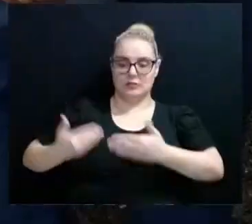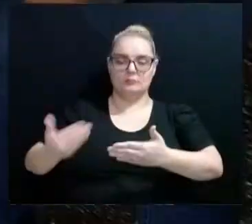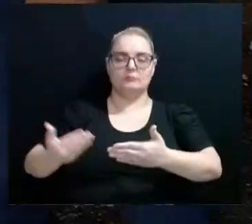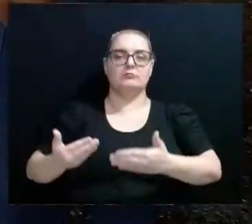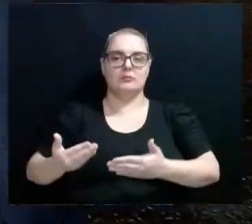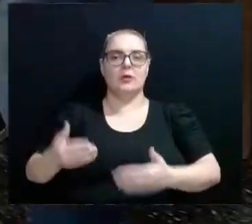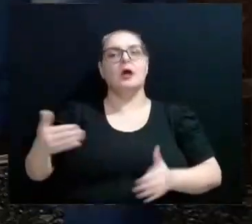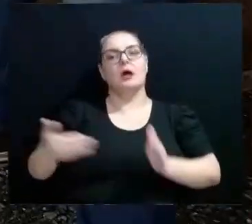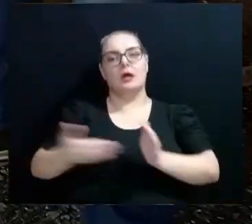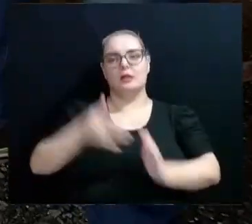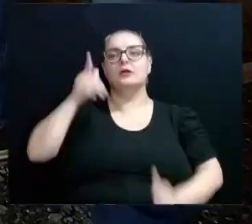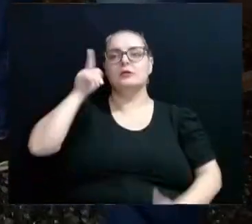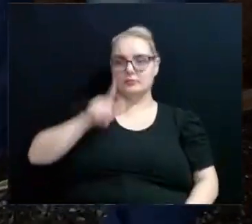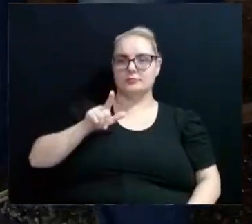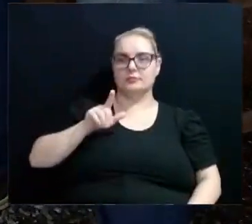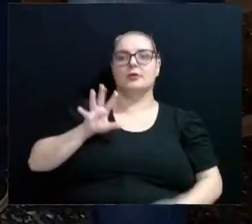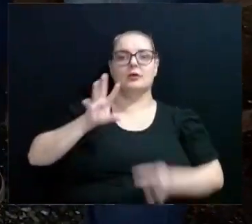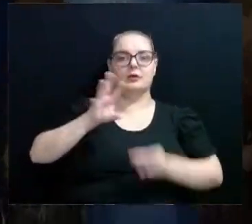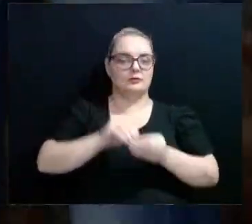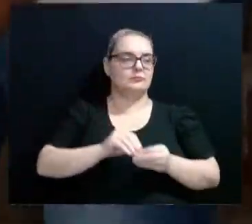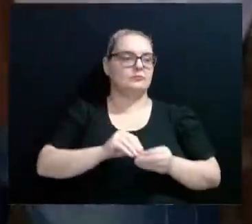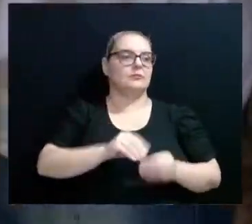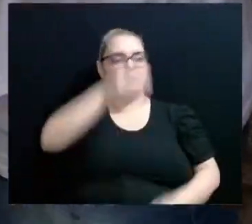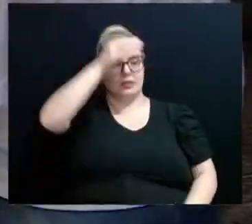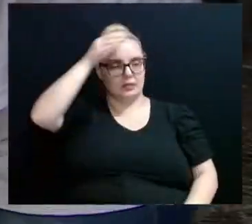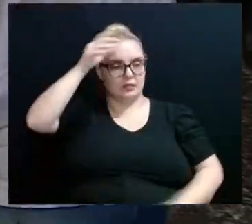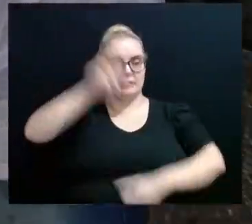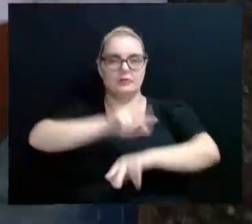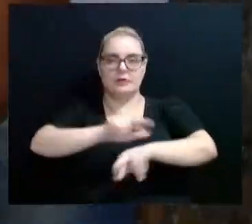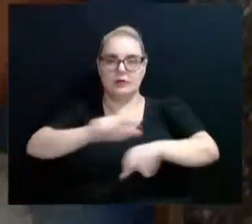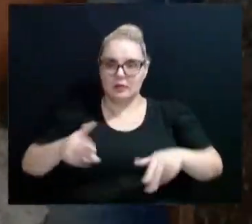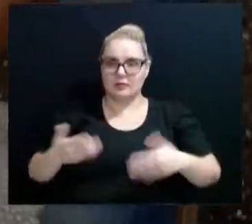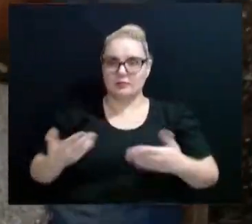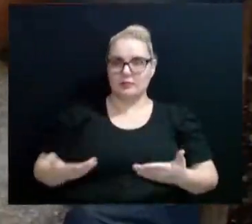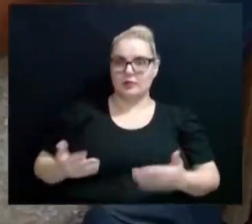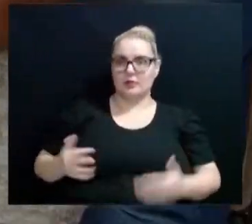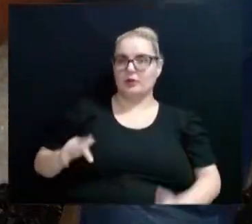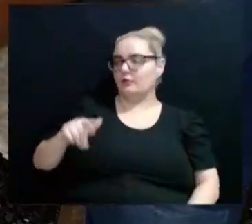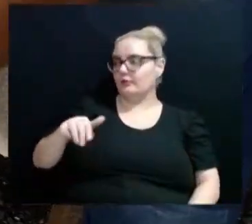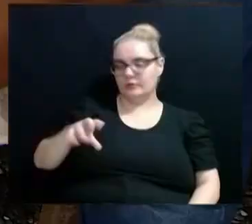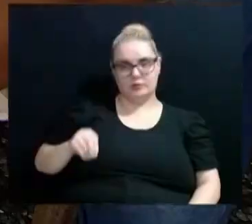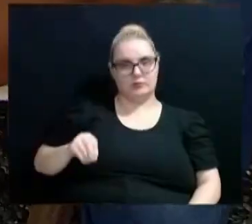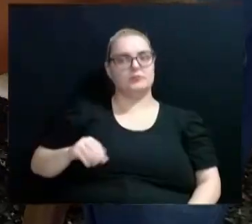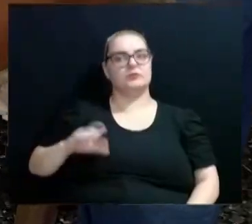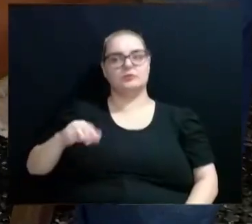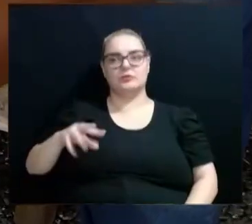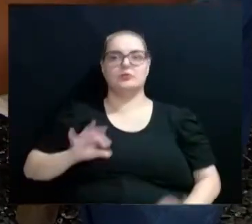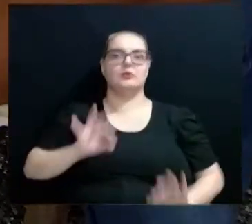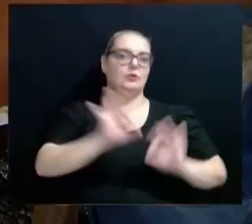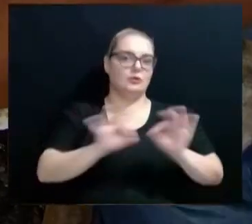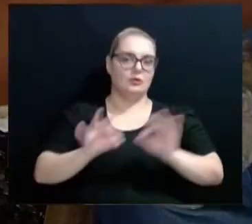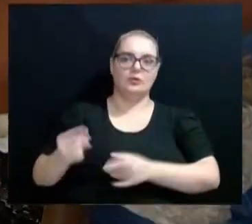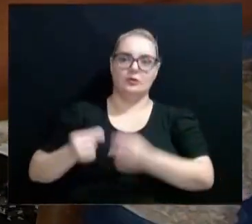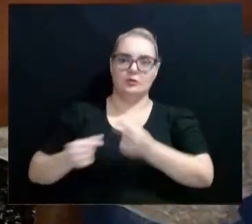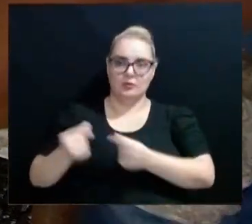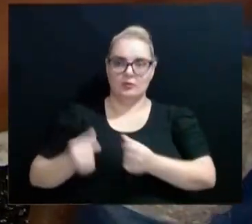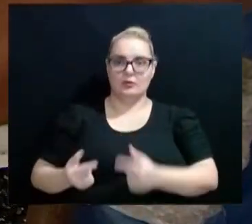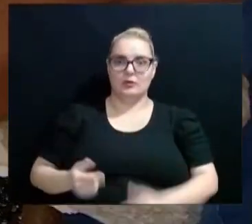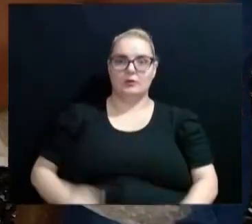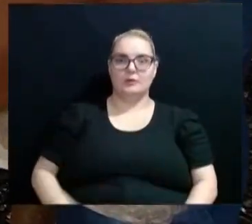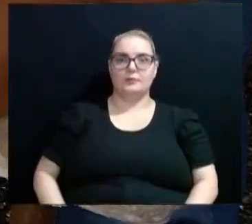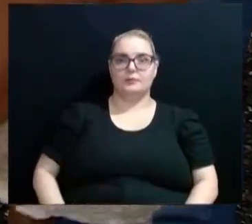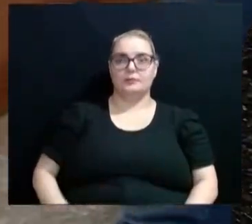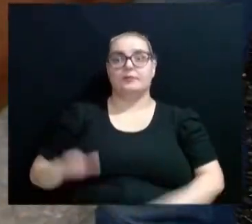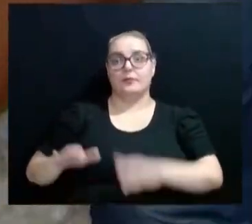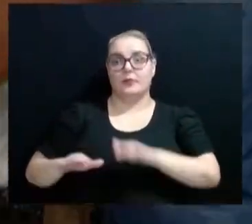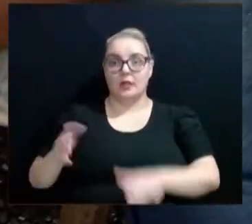era tão bom. Então a gente tem que sobreviver um período até conseguir fechar vários clientes ao mesmo tempo. Fluxo de caixa, organização